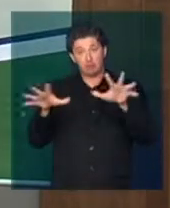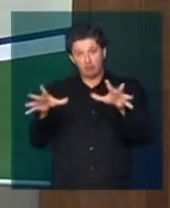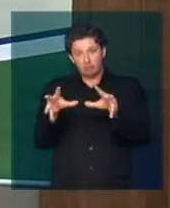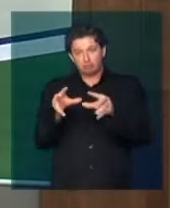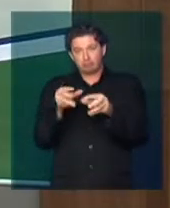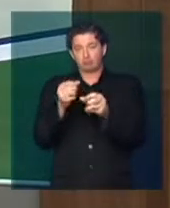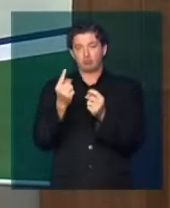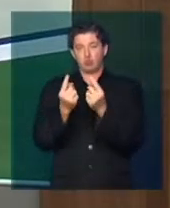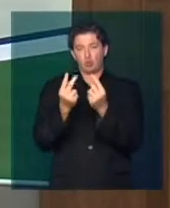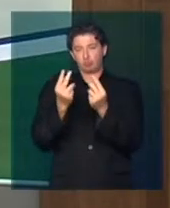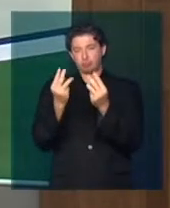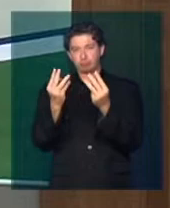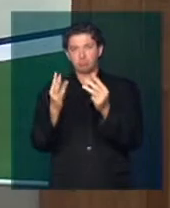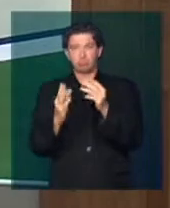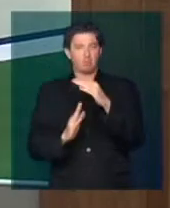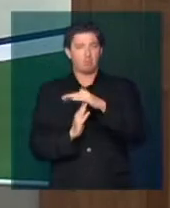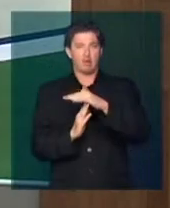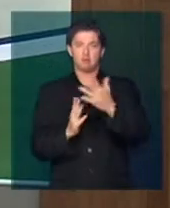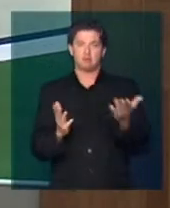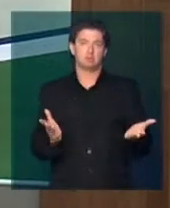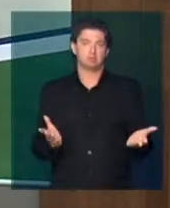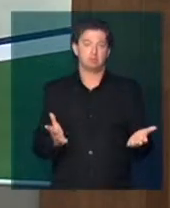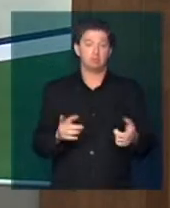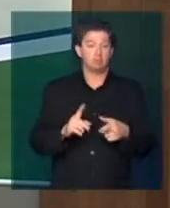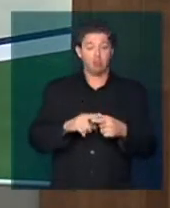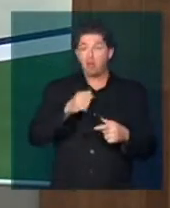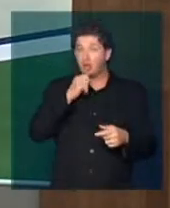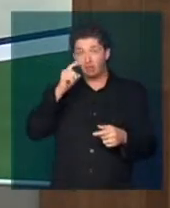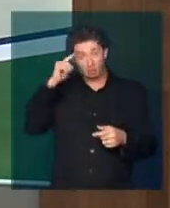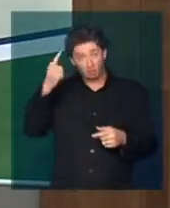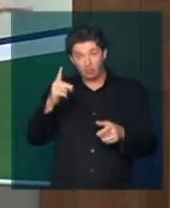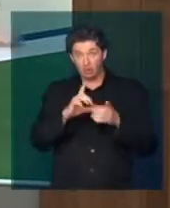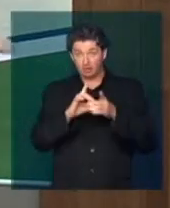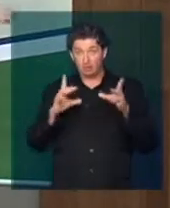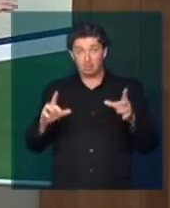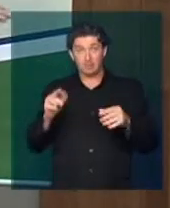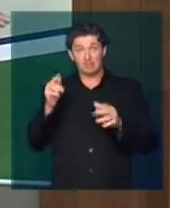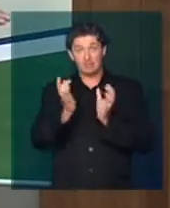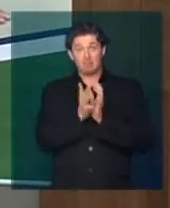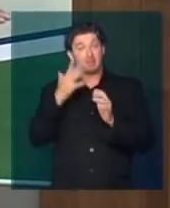quê? Porque ainda não inventaram democracia sem partido político.